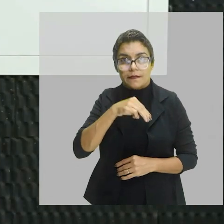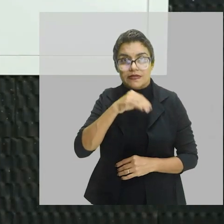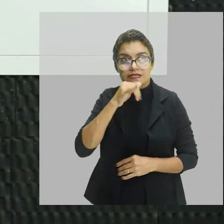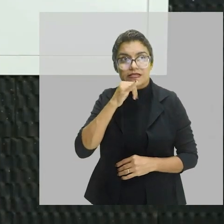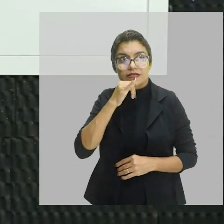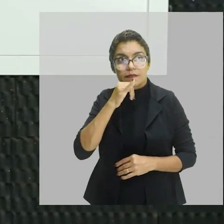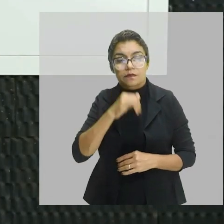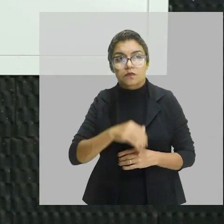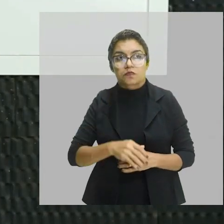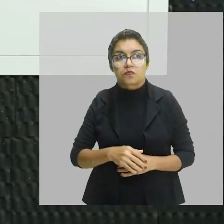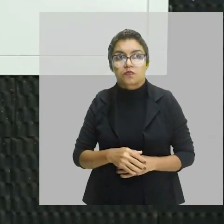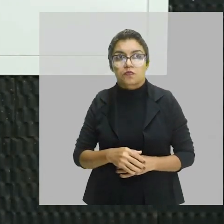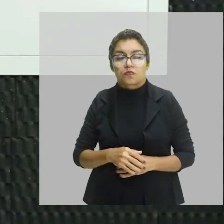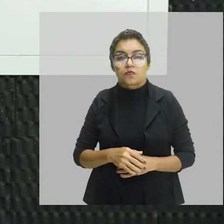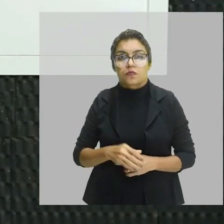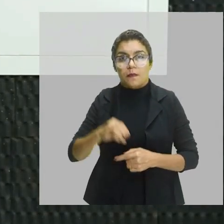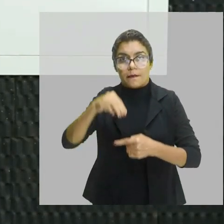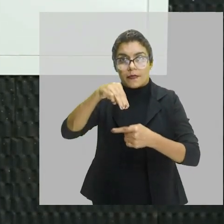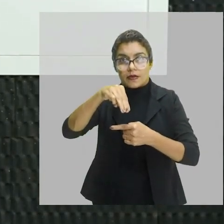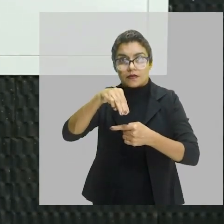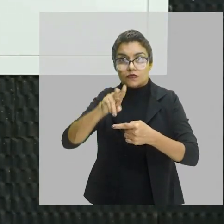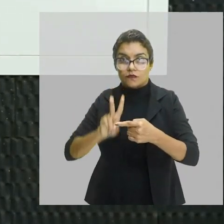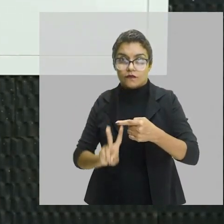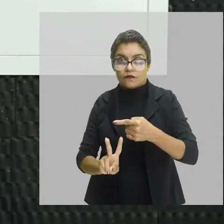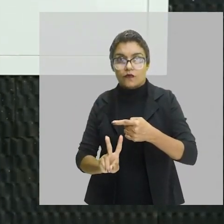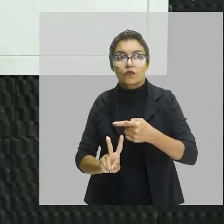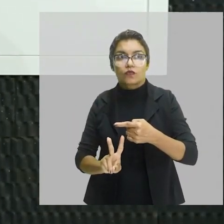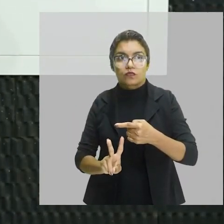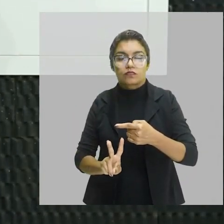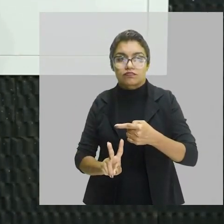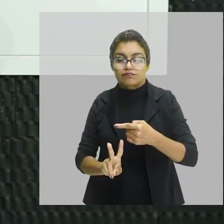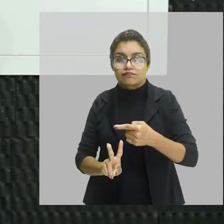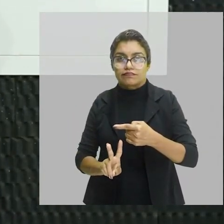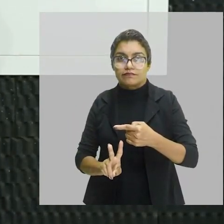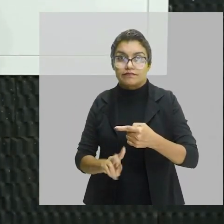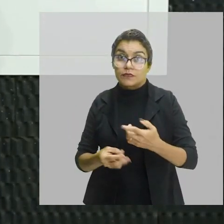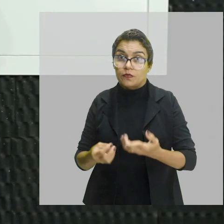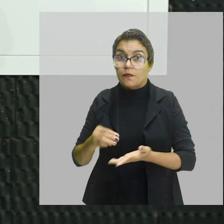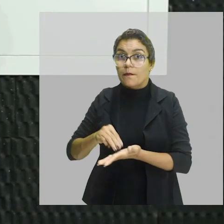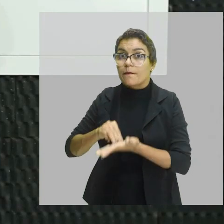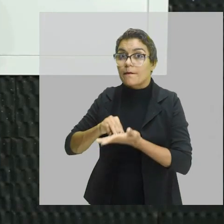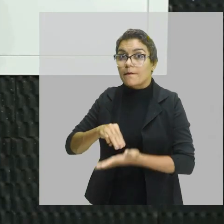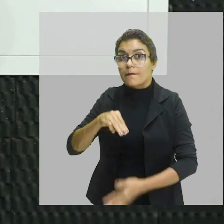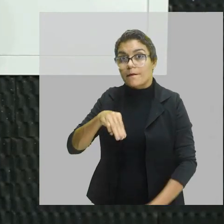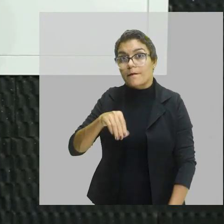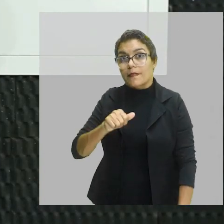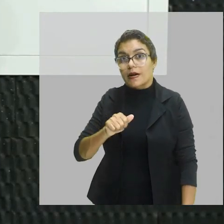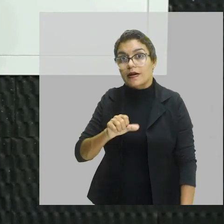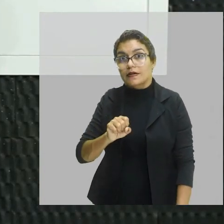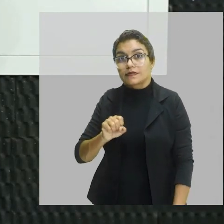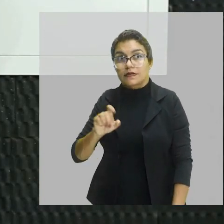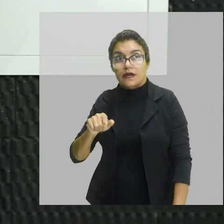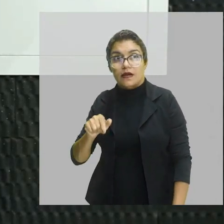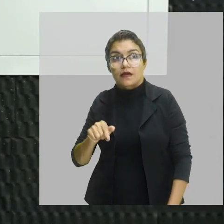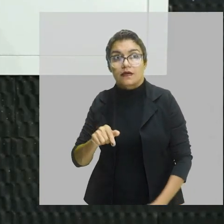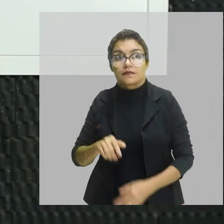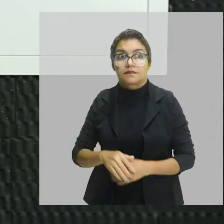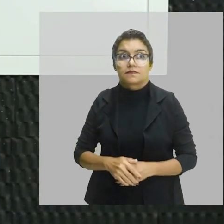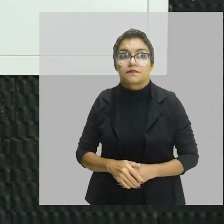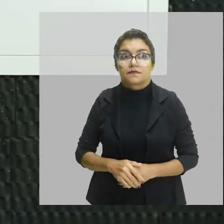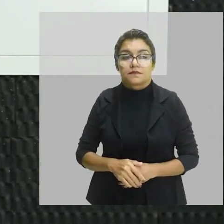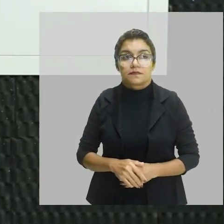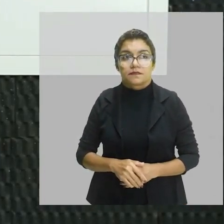Pronto. Massa sobre volume, né? Então a massa é o quê? É a densidade vezes